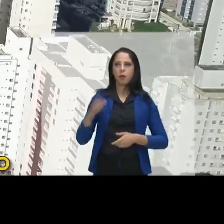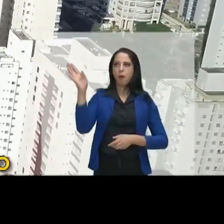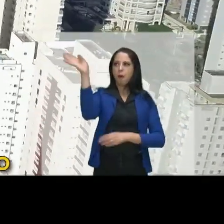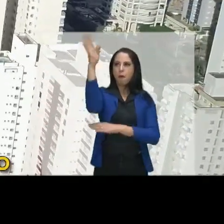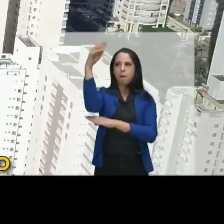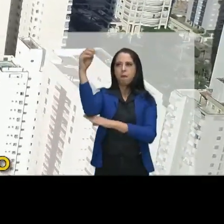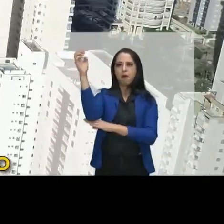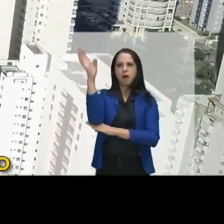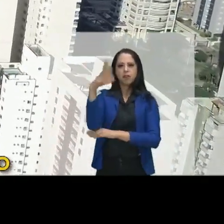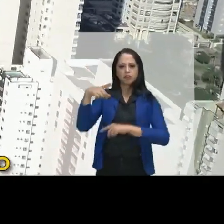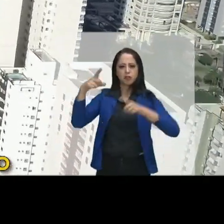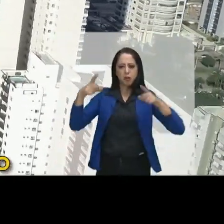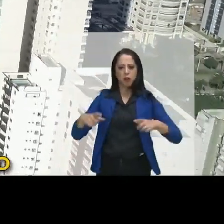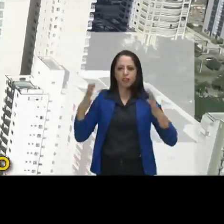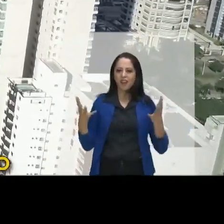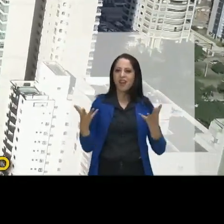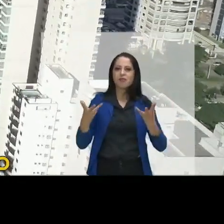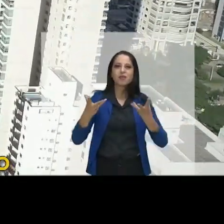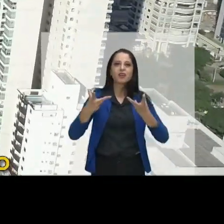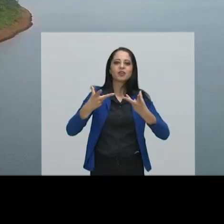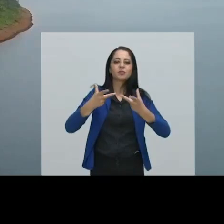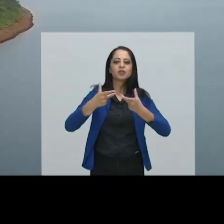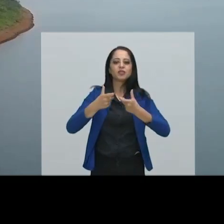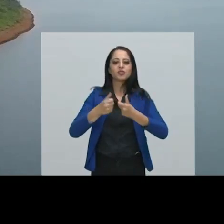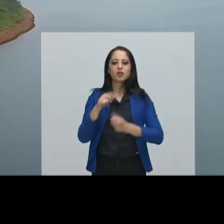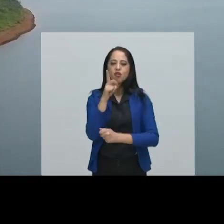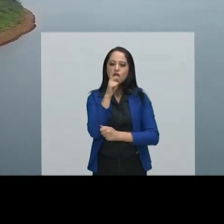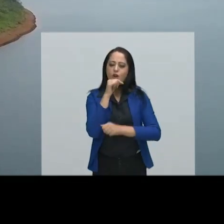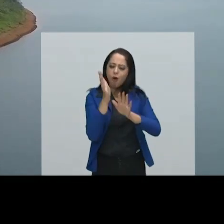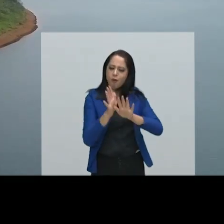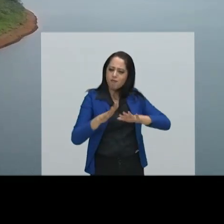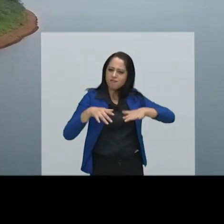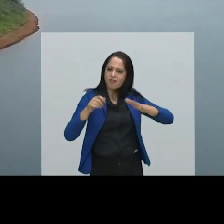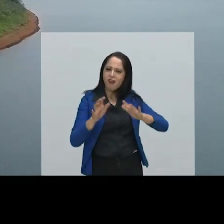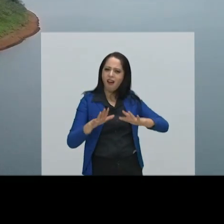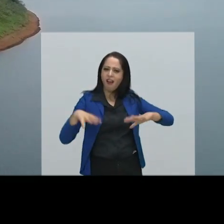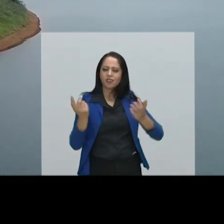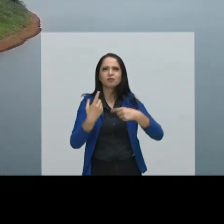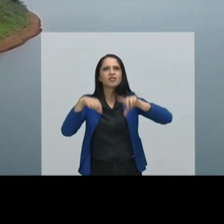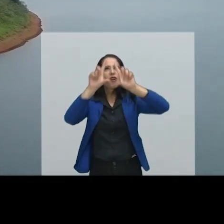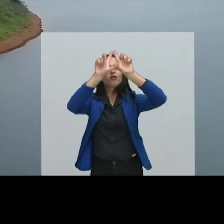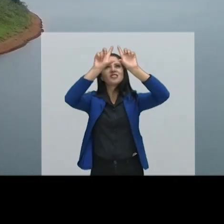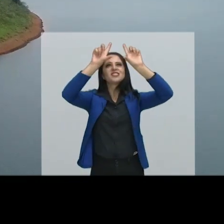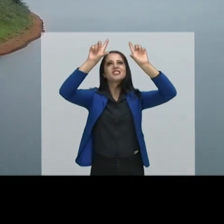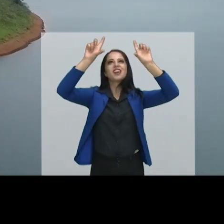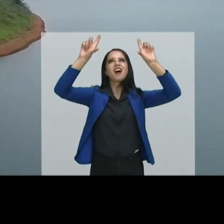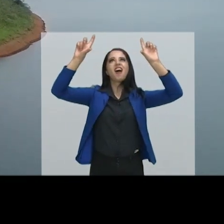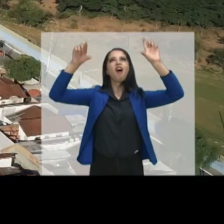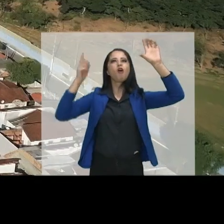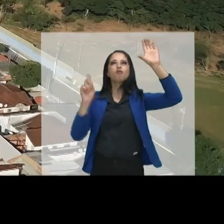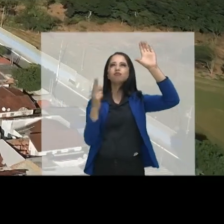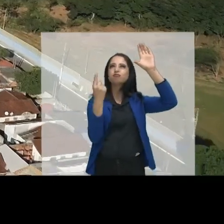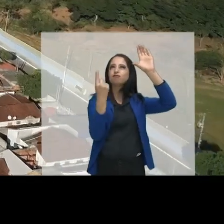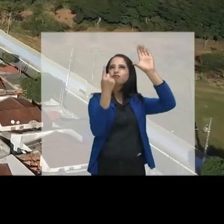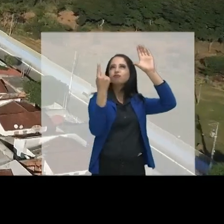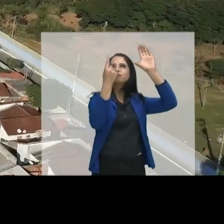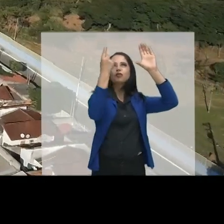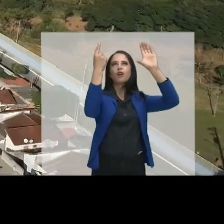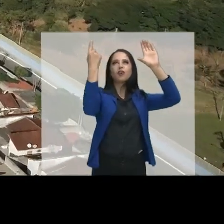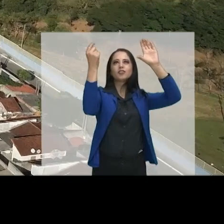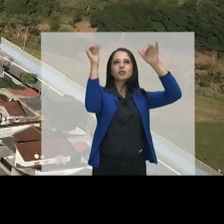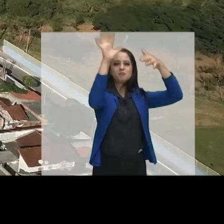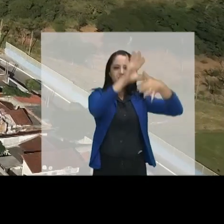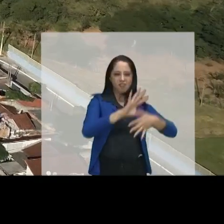Deitado eternamente, imenso e esplêndido, ao som do mar e à luz do céu profundo, fulguras